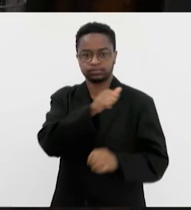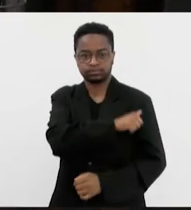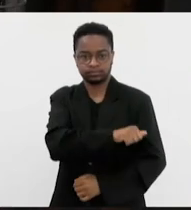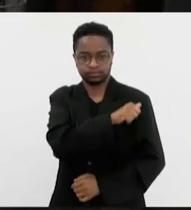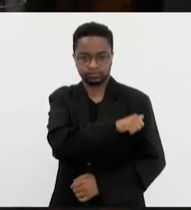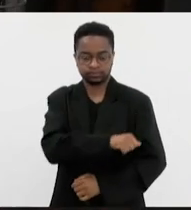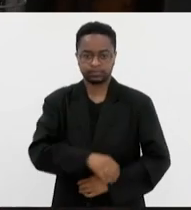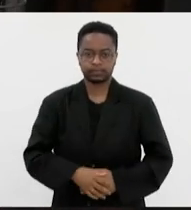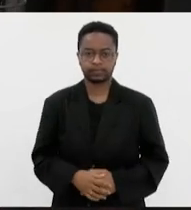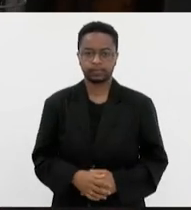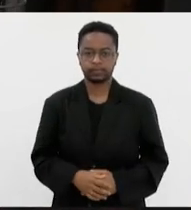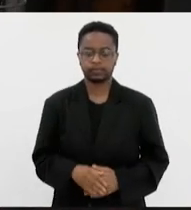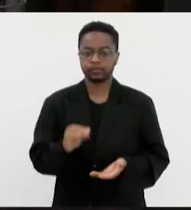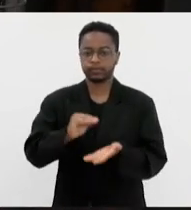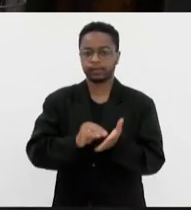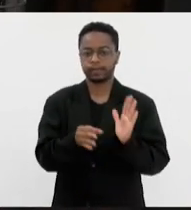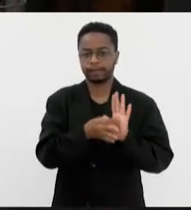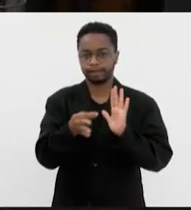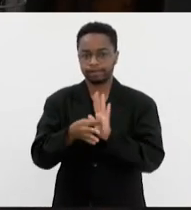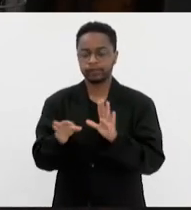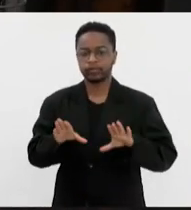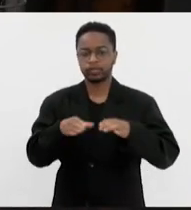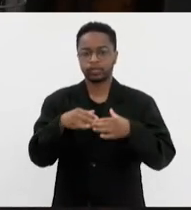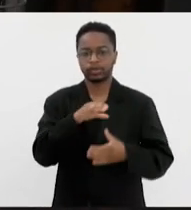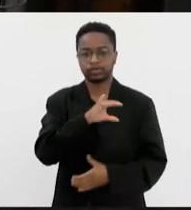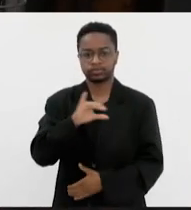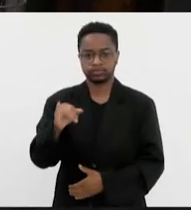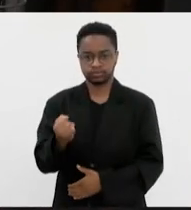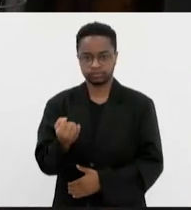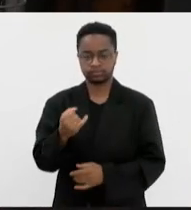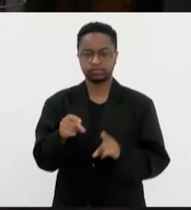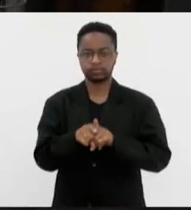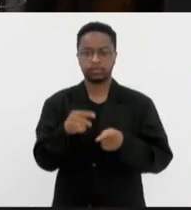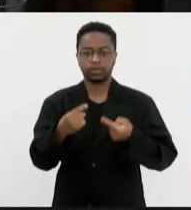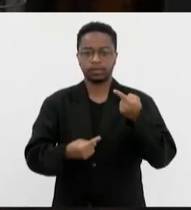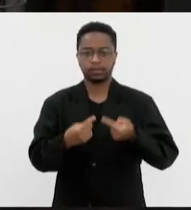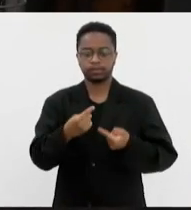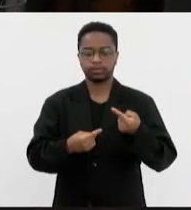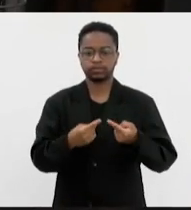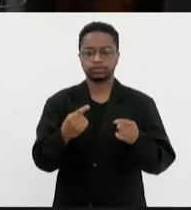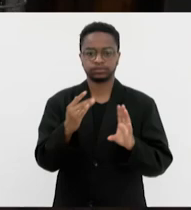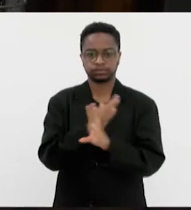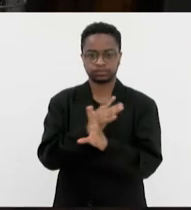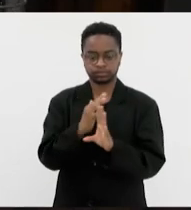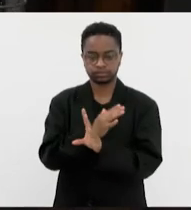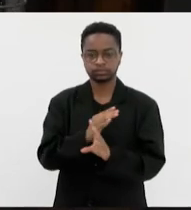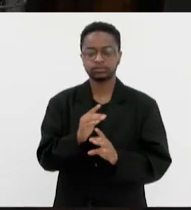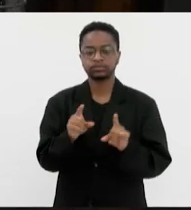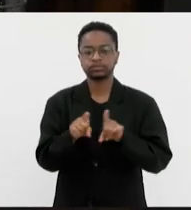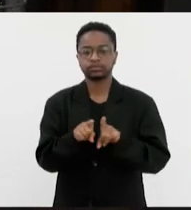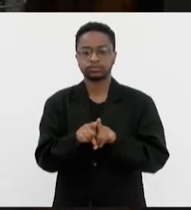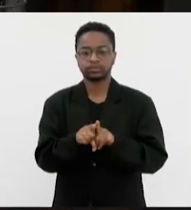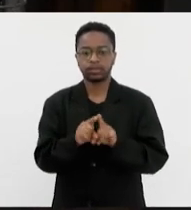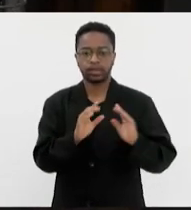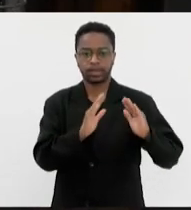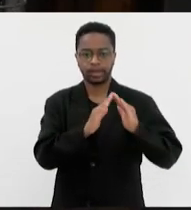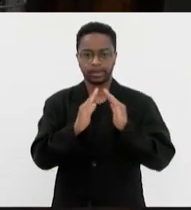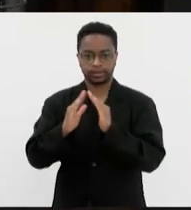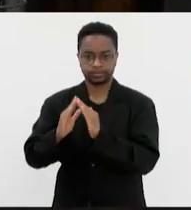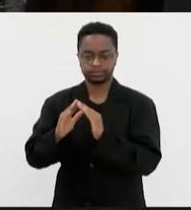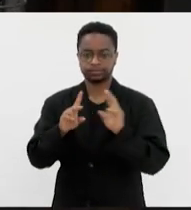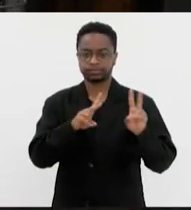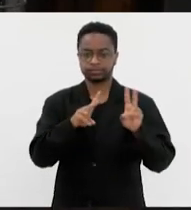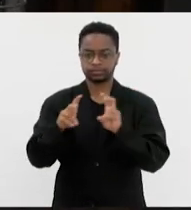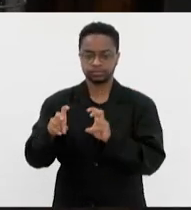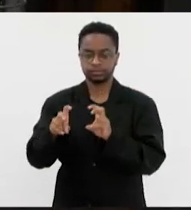providências. Pendentes de parecer das comissões de Constituição, Justiça, Políticas Urbanas e Habitação, assuntos de